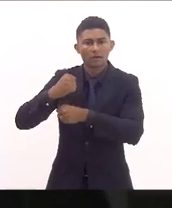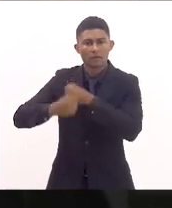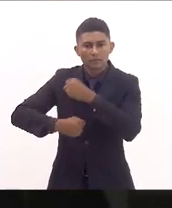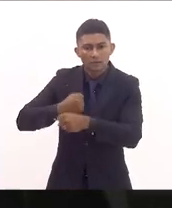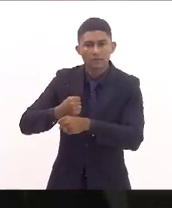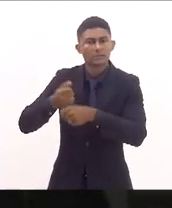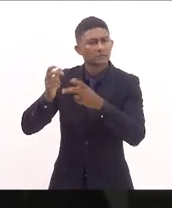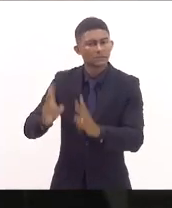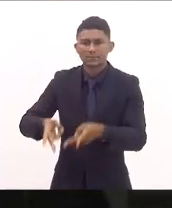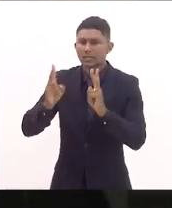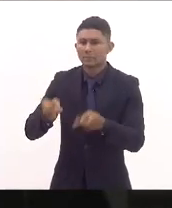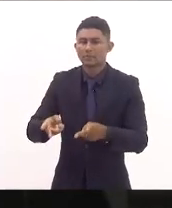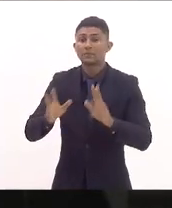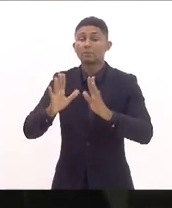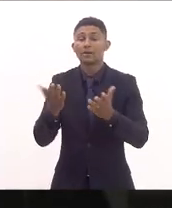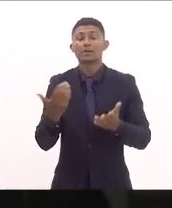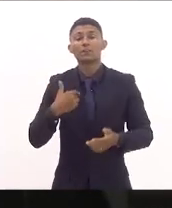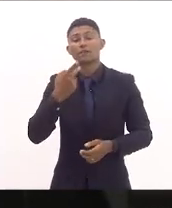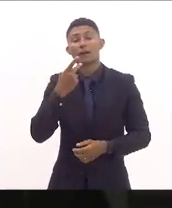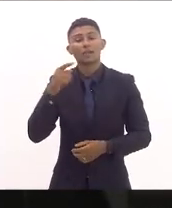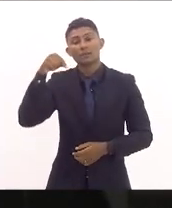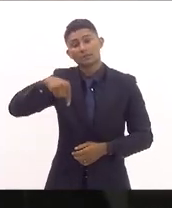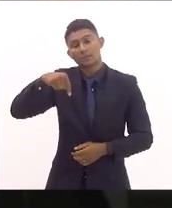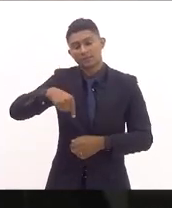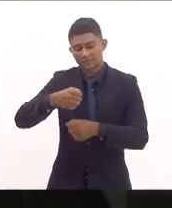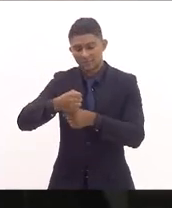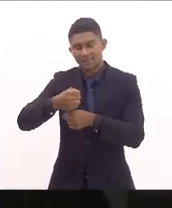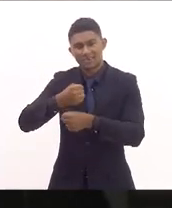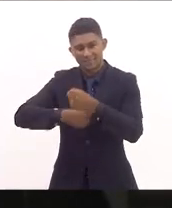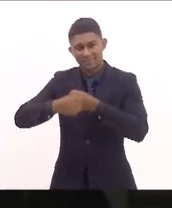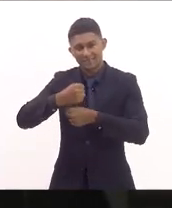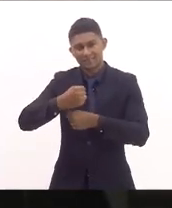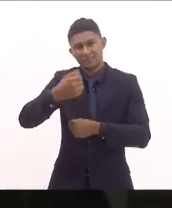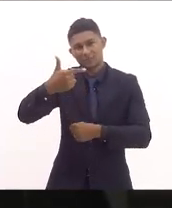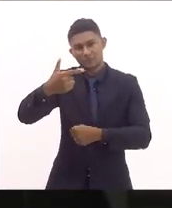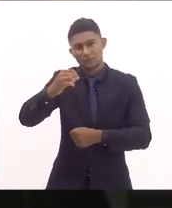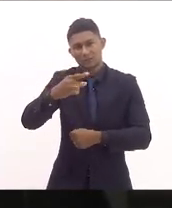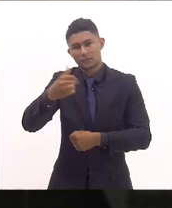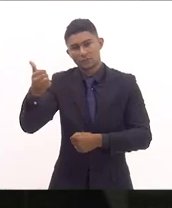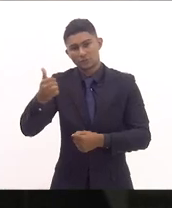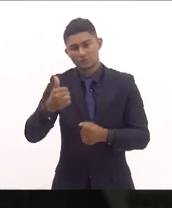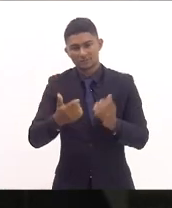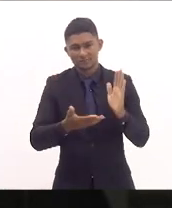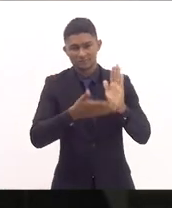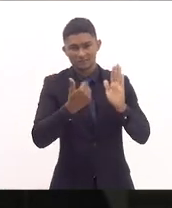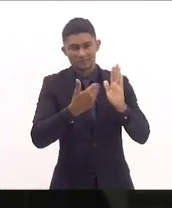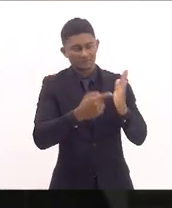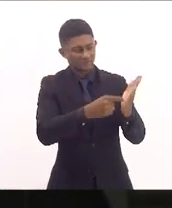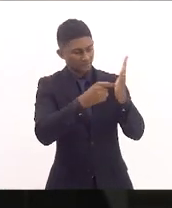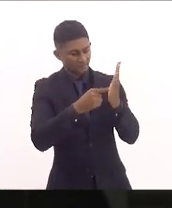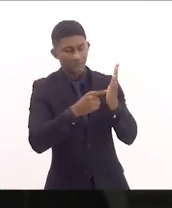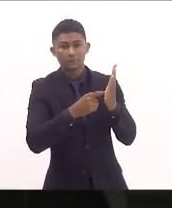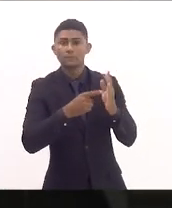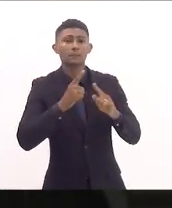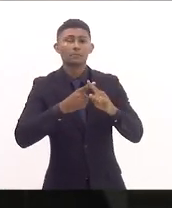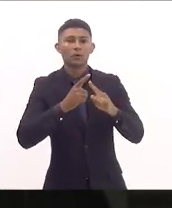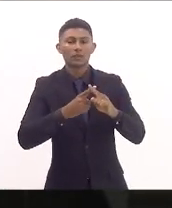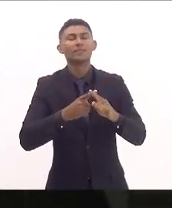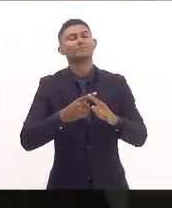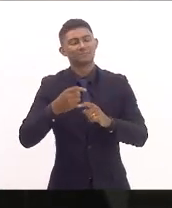assinalando este ano de dois mil e 21 que foi entregar agora porque foi um ano também